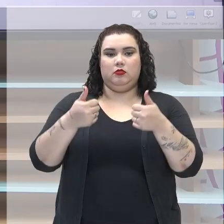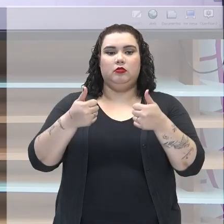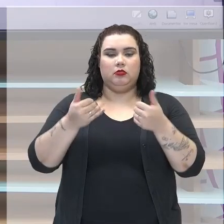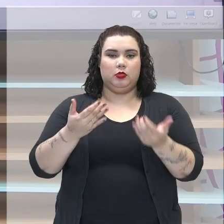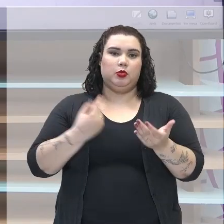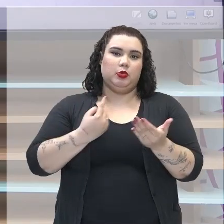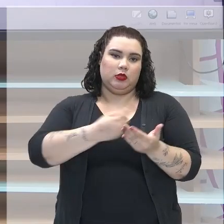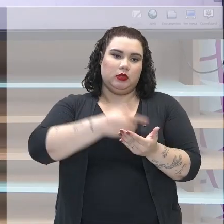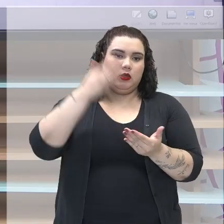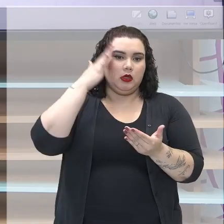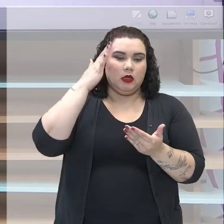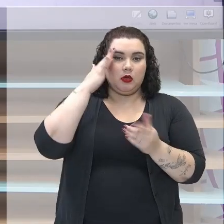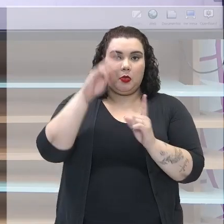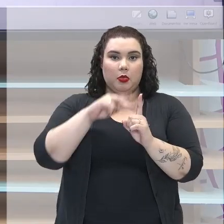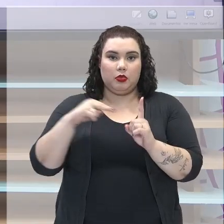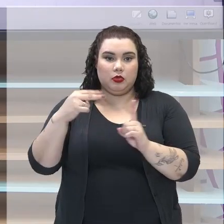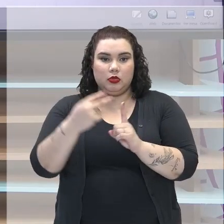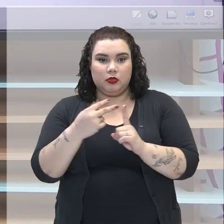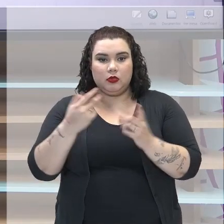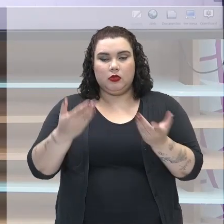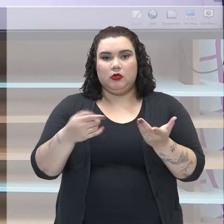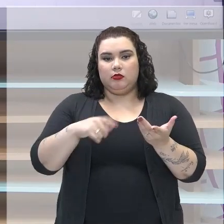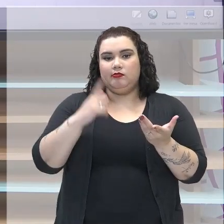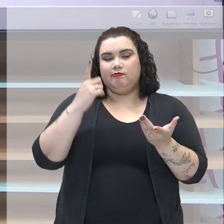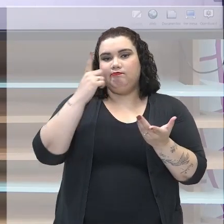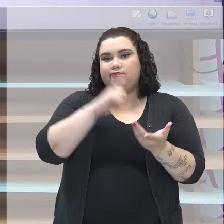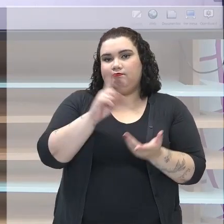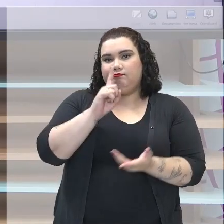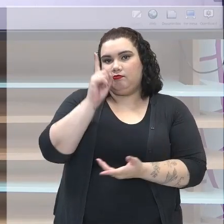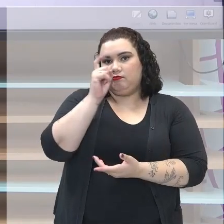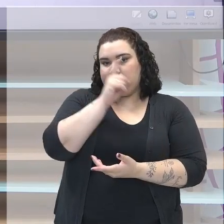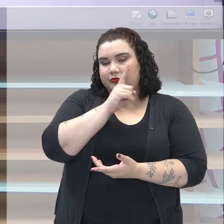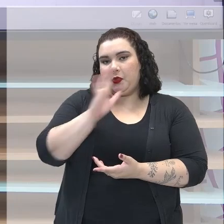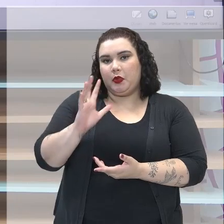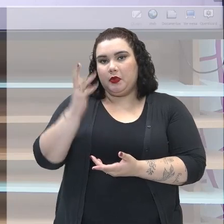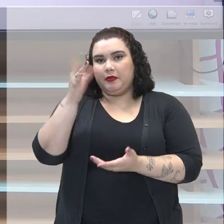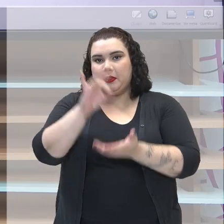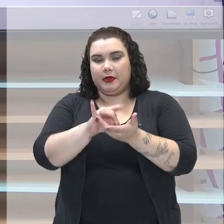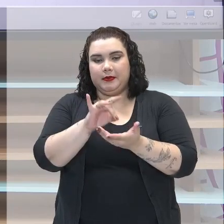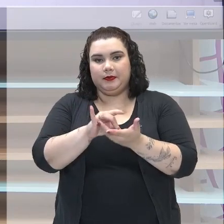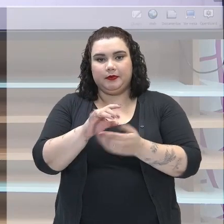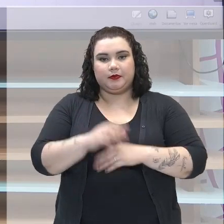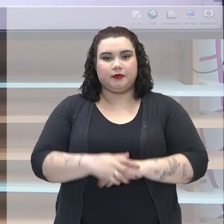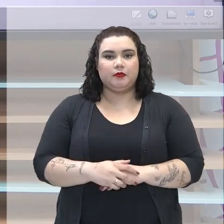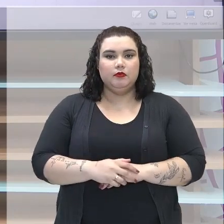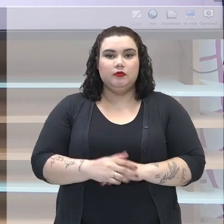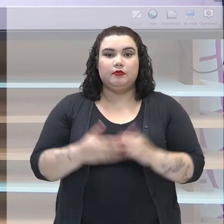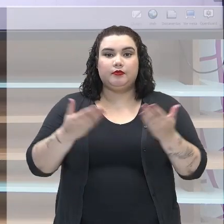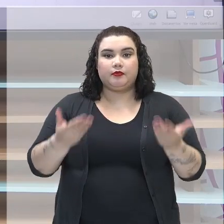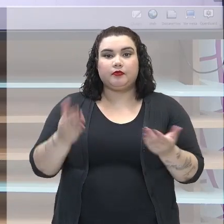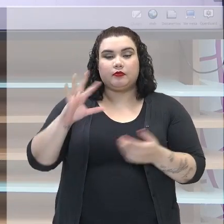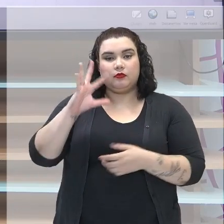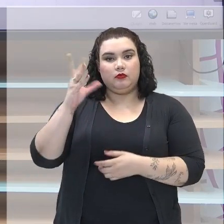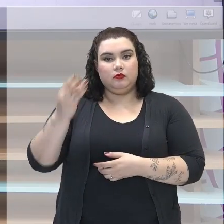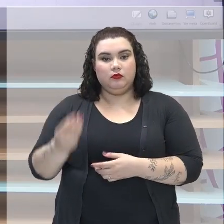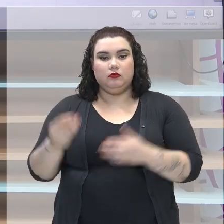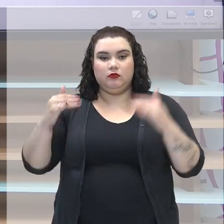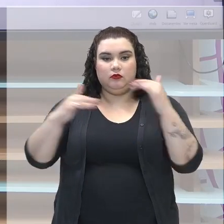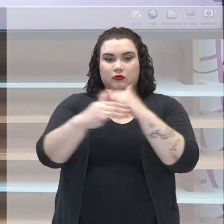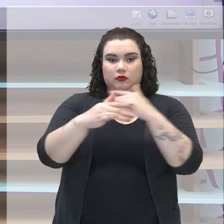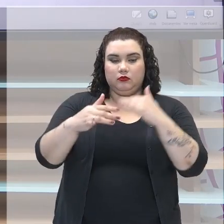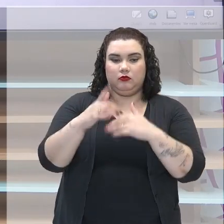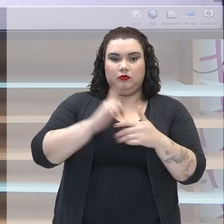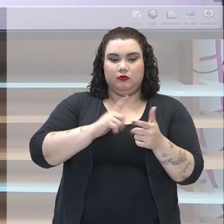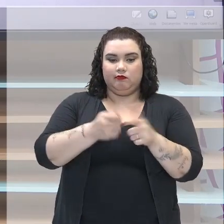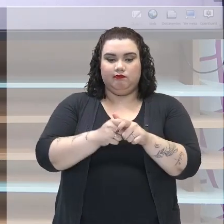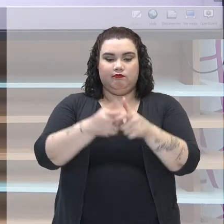gente saiba que do ponto de vista prático, isso quase não acontece. Mas é basicamente isso, tá? Então, na África, as cidades irão